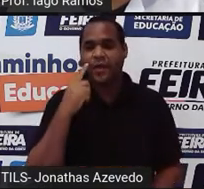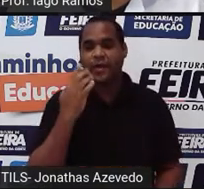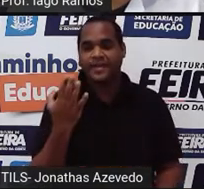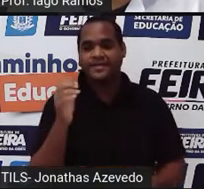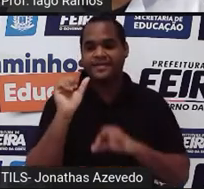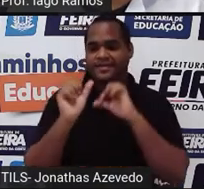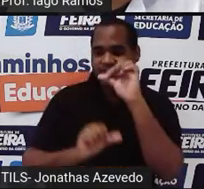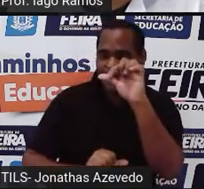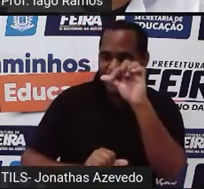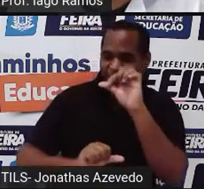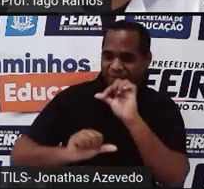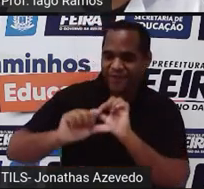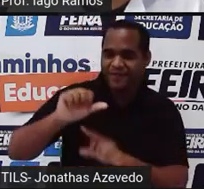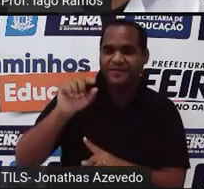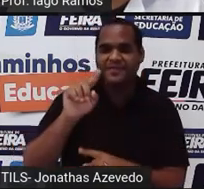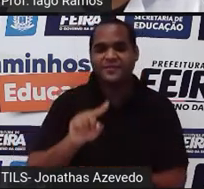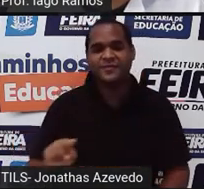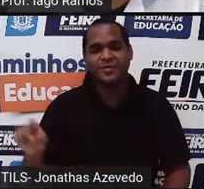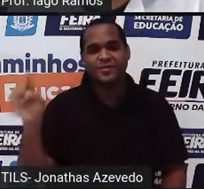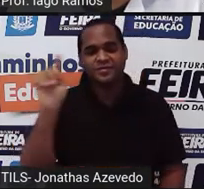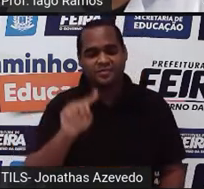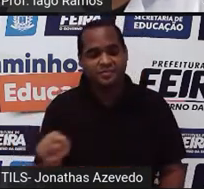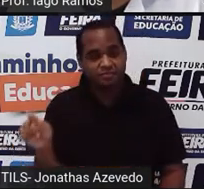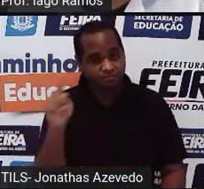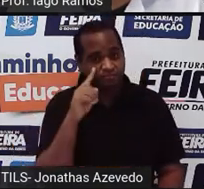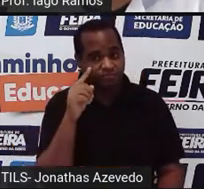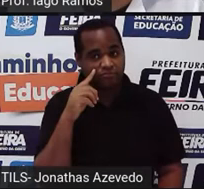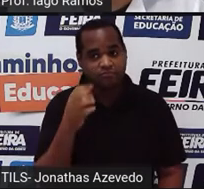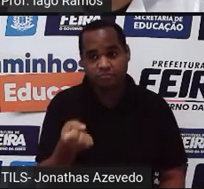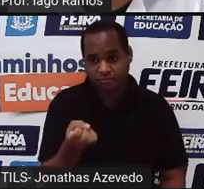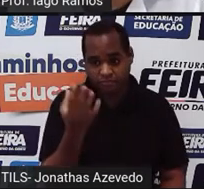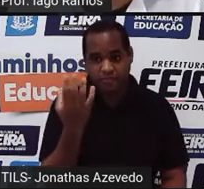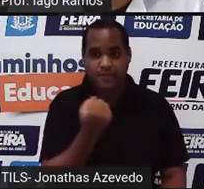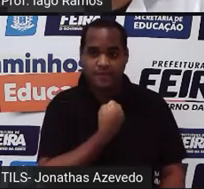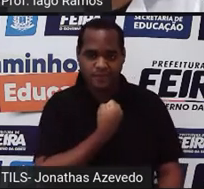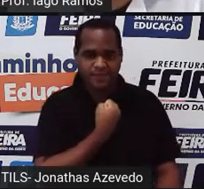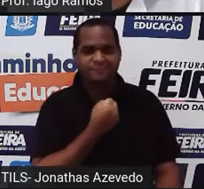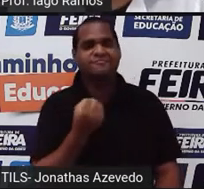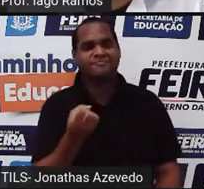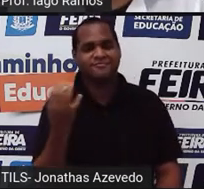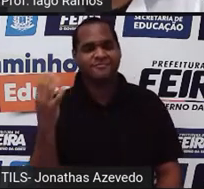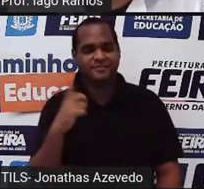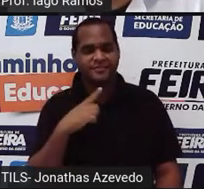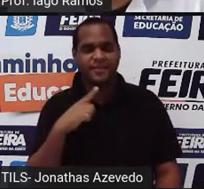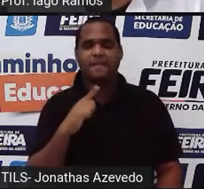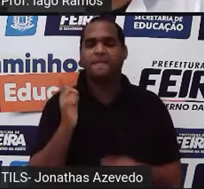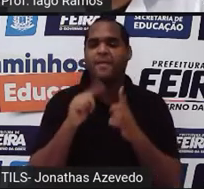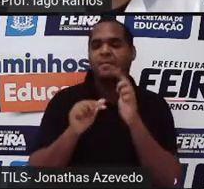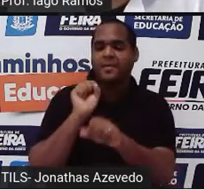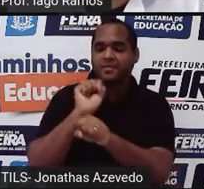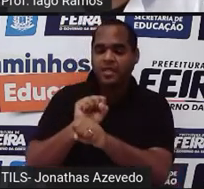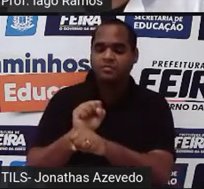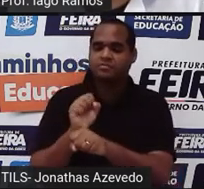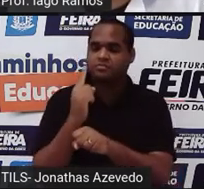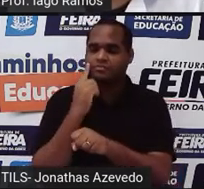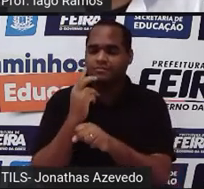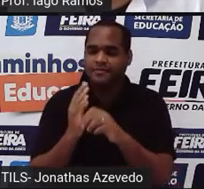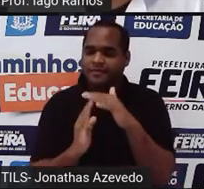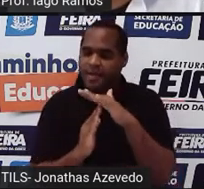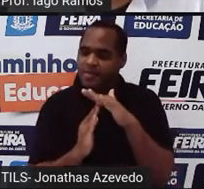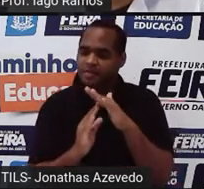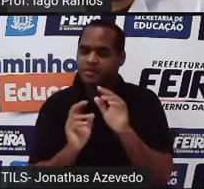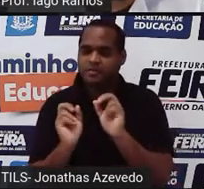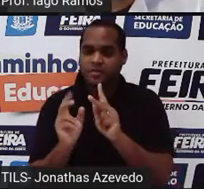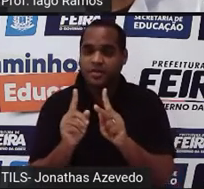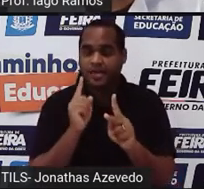esse giro aqui, que tem uma medida em graus, tá bom? Mas ela girou, parou e ficou